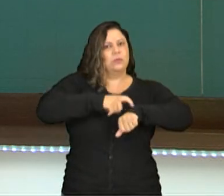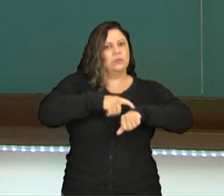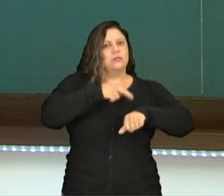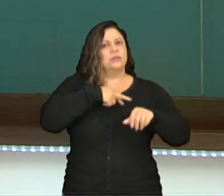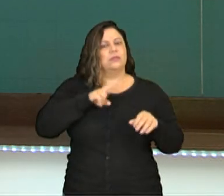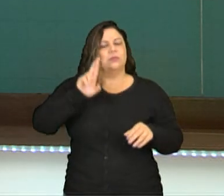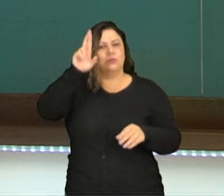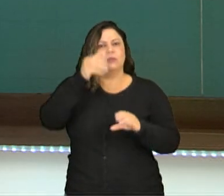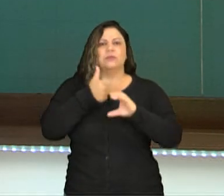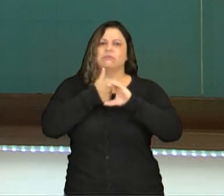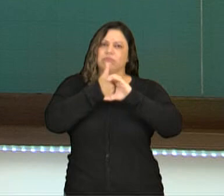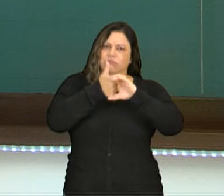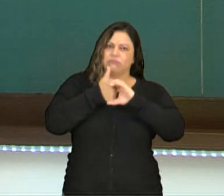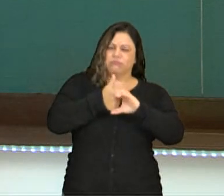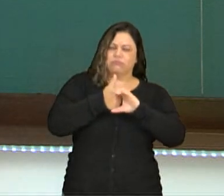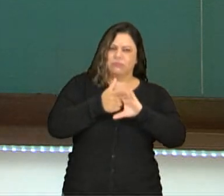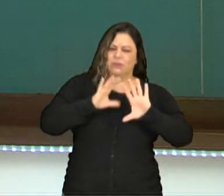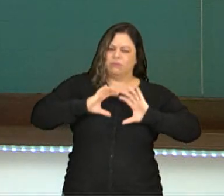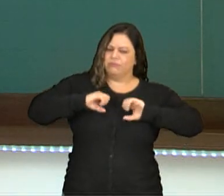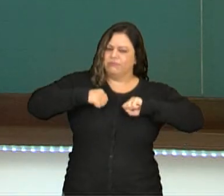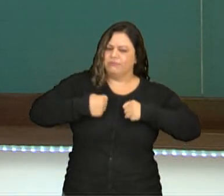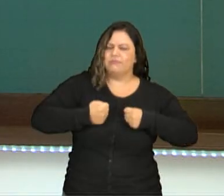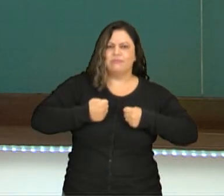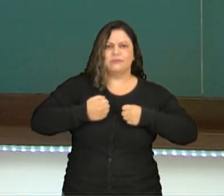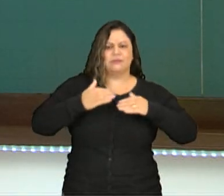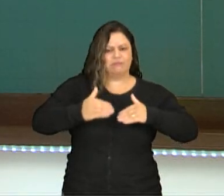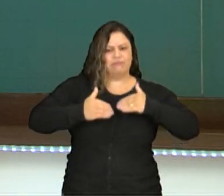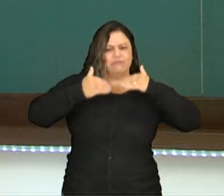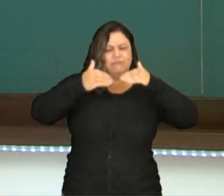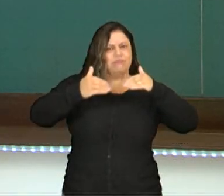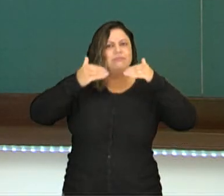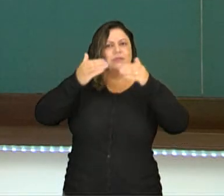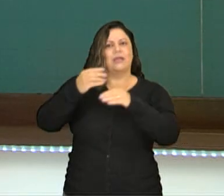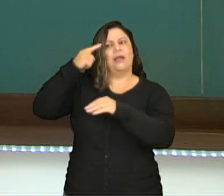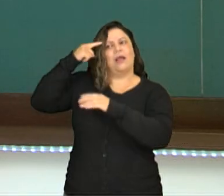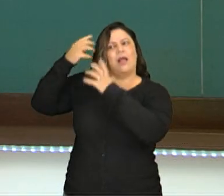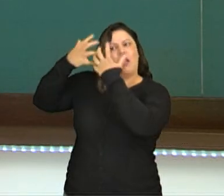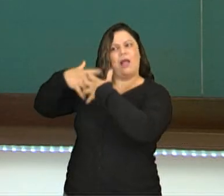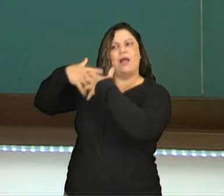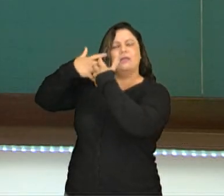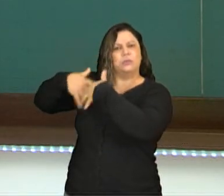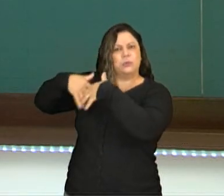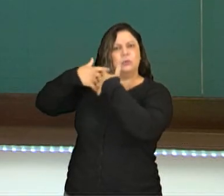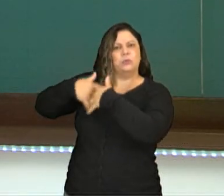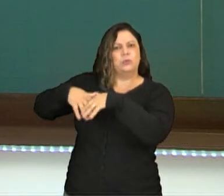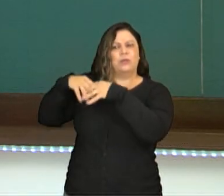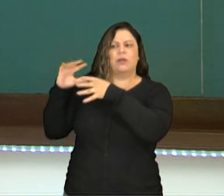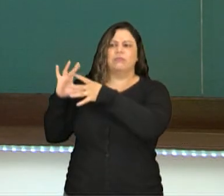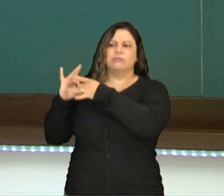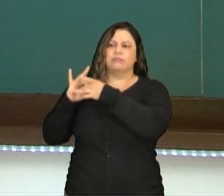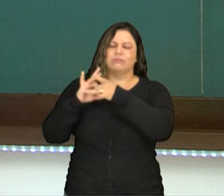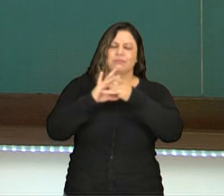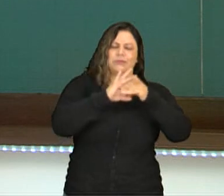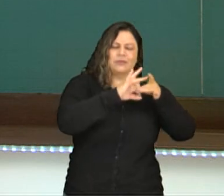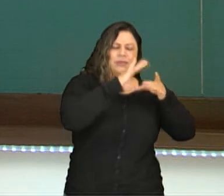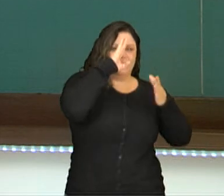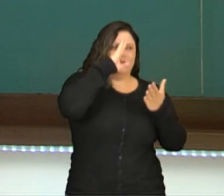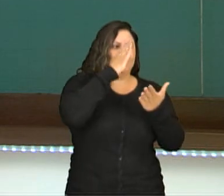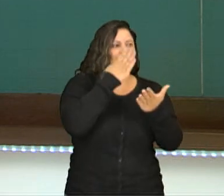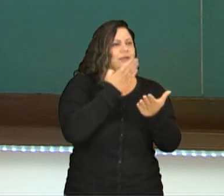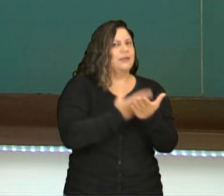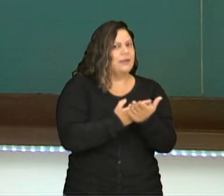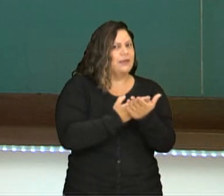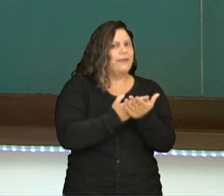cristã dedicou-se de forma racional e também utilizando o contexto ali da crença para